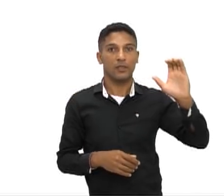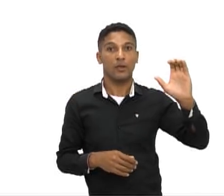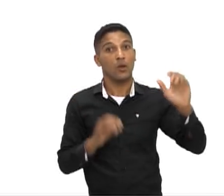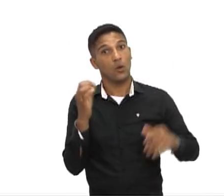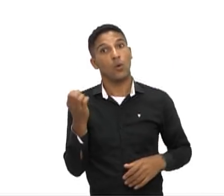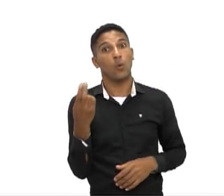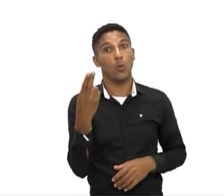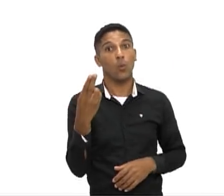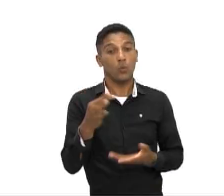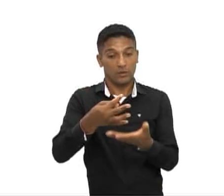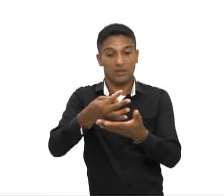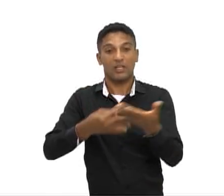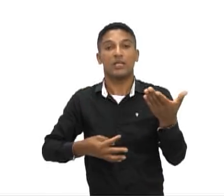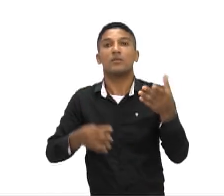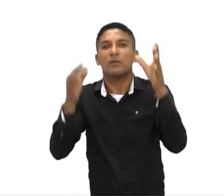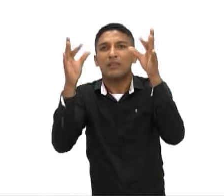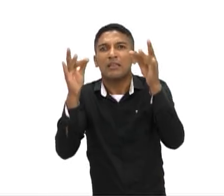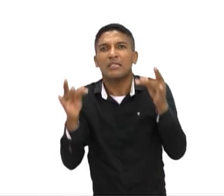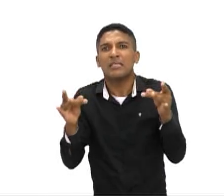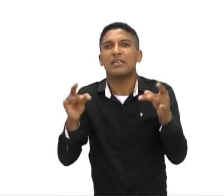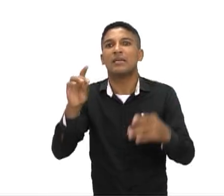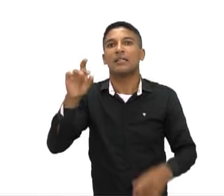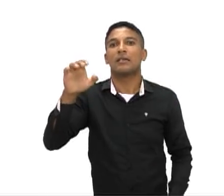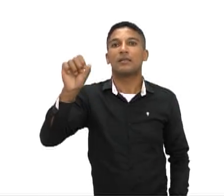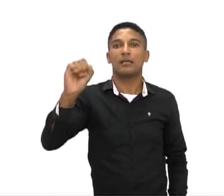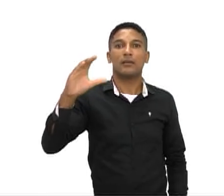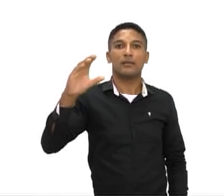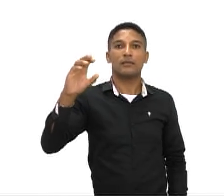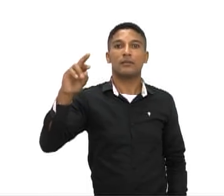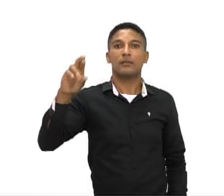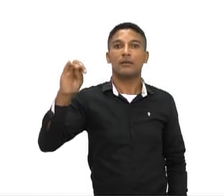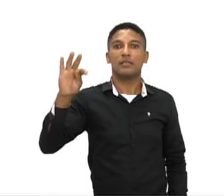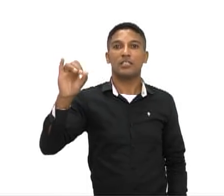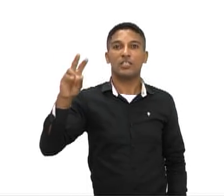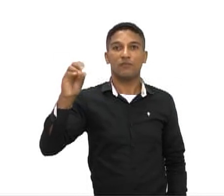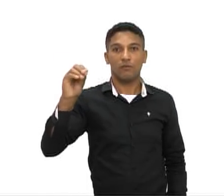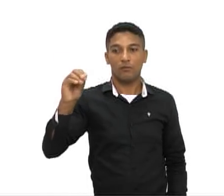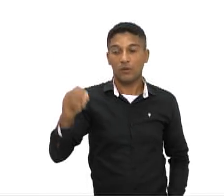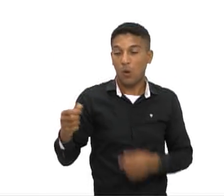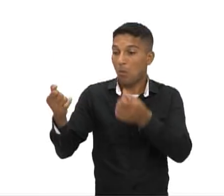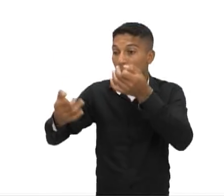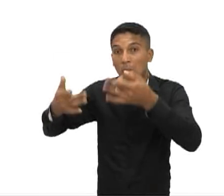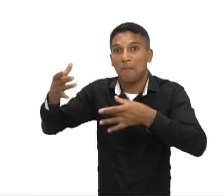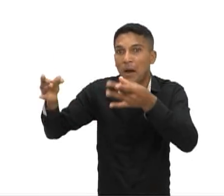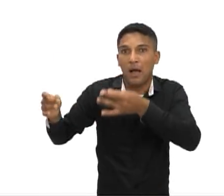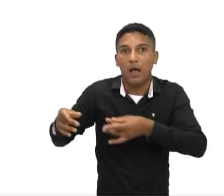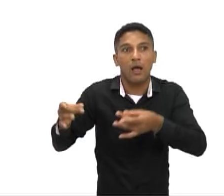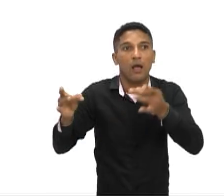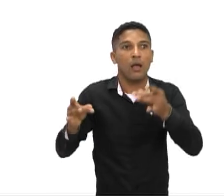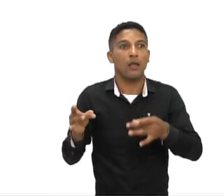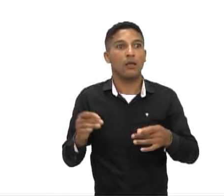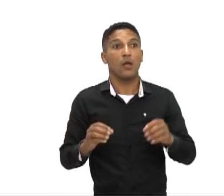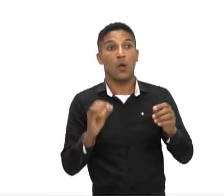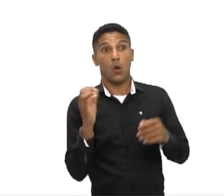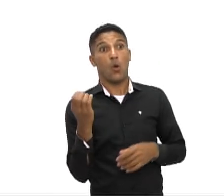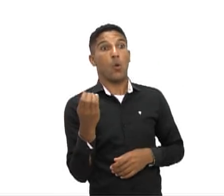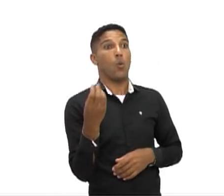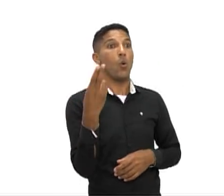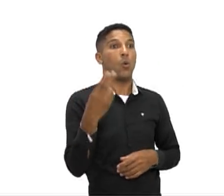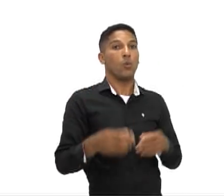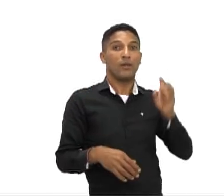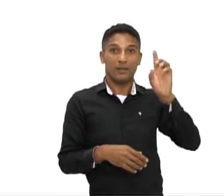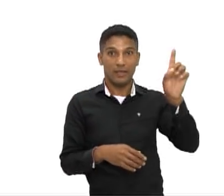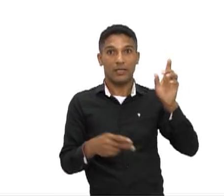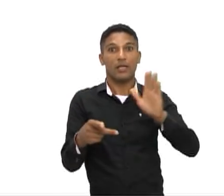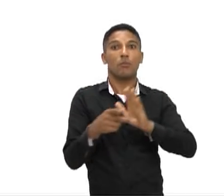somente descreve os acontecimentos? Ou será que é um texto publicitário e objetivo, sem apresentar a opinião do autor?